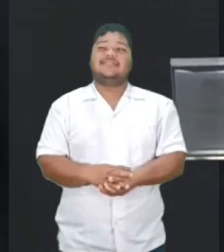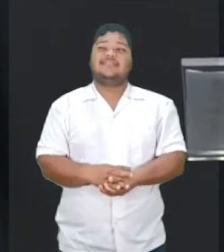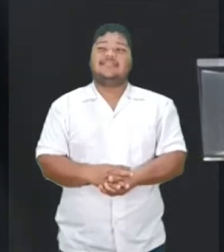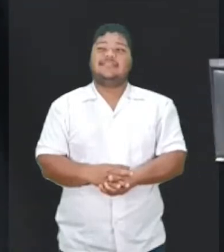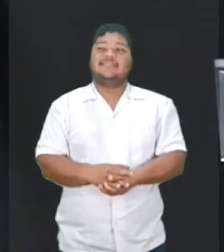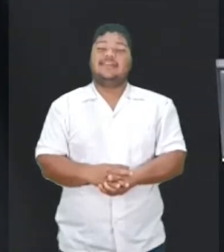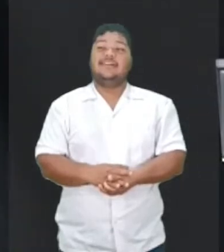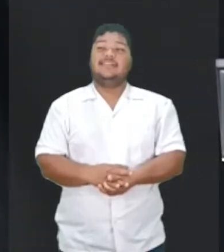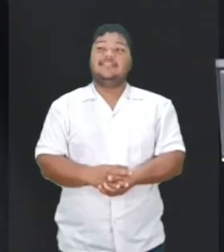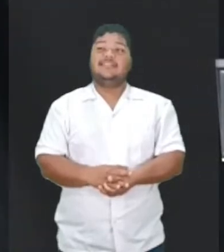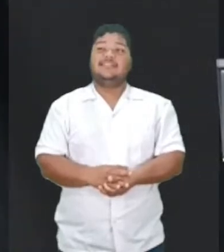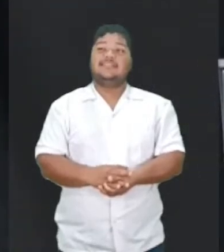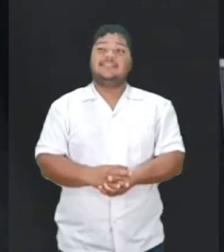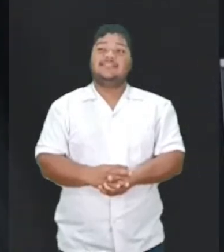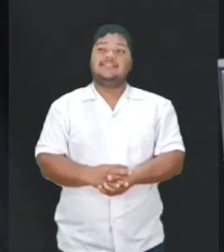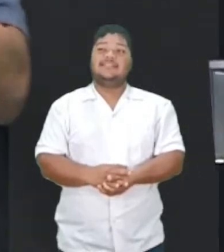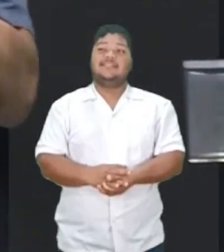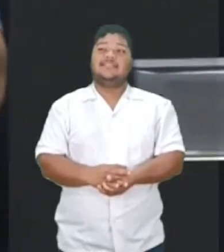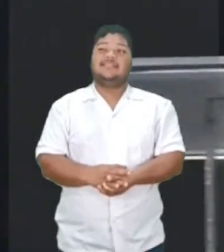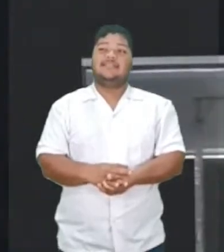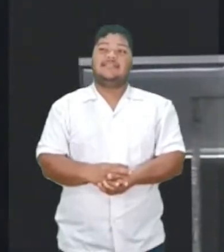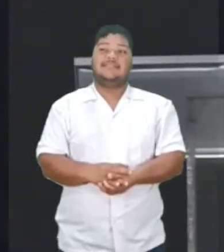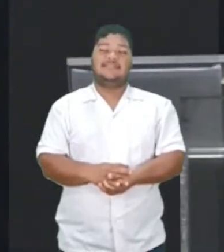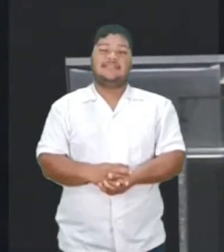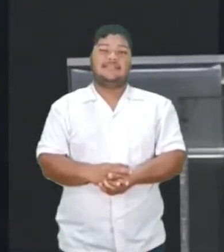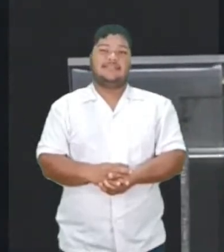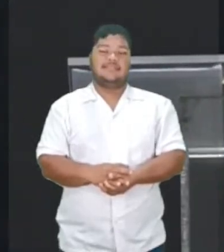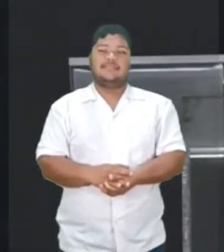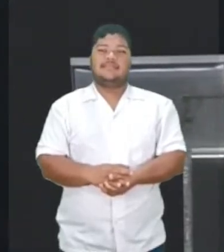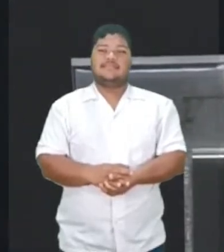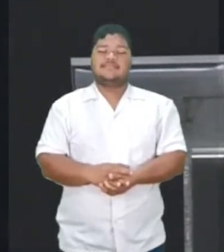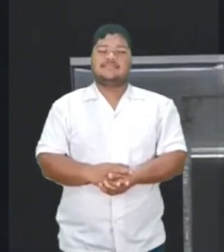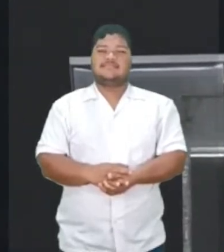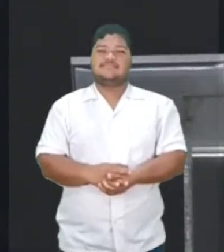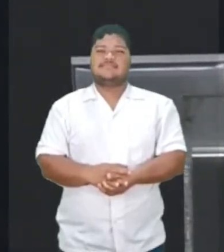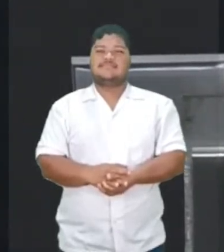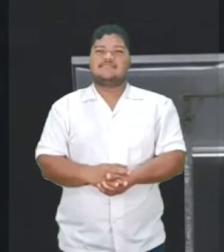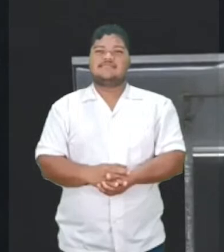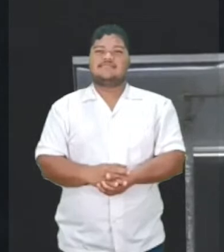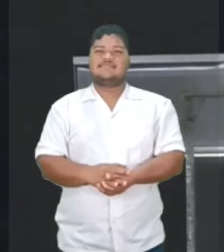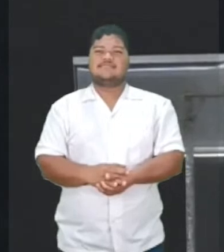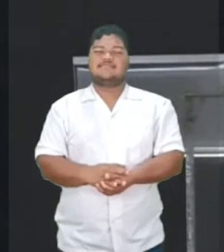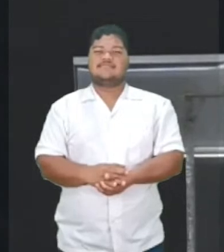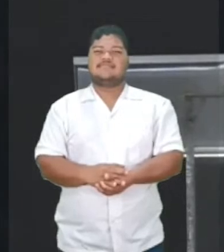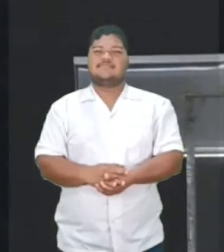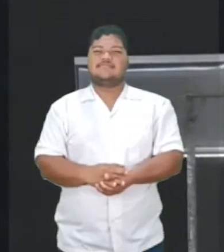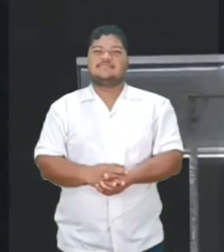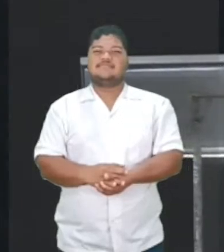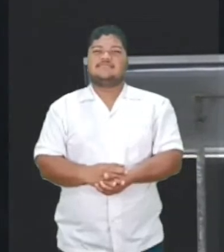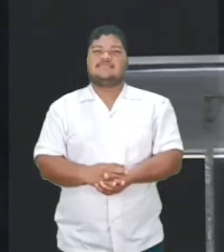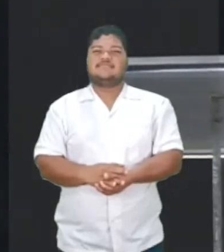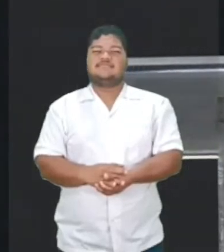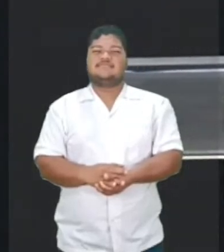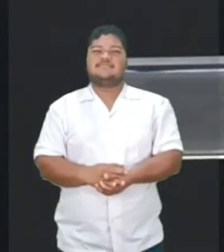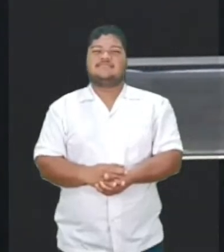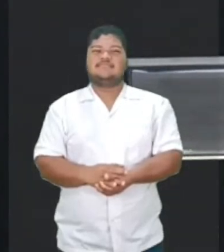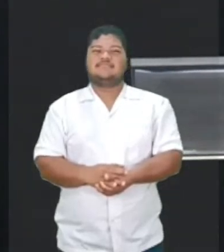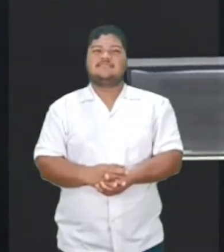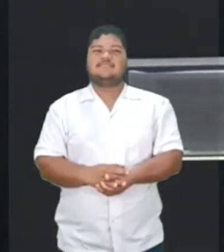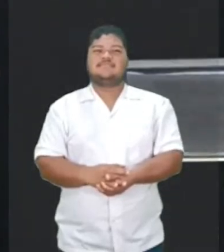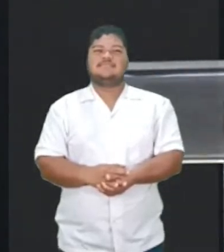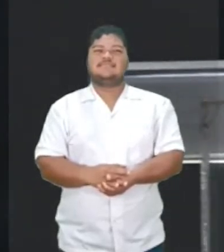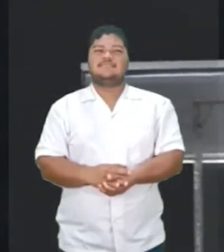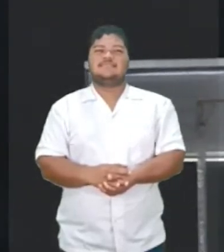16.500 pares de informações genéticas. Eu estou passando para você aquilo que ele trouxe,